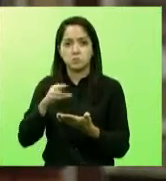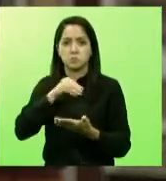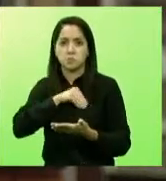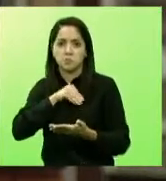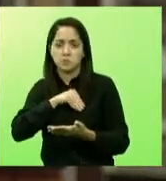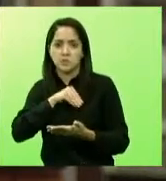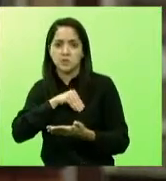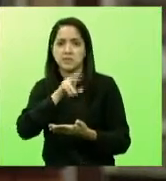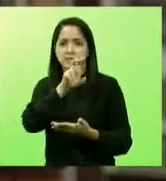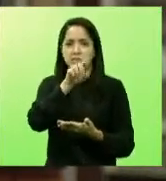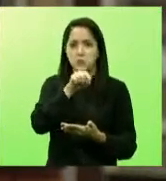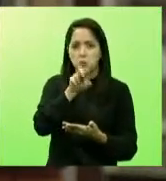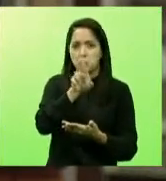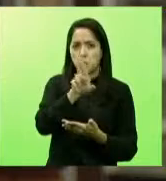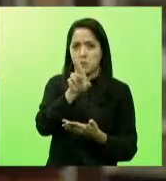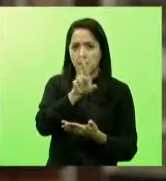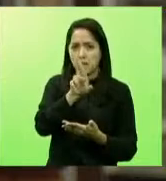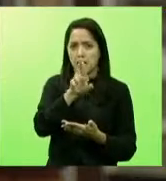aproximadamente